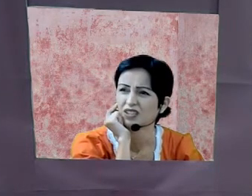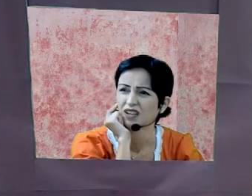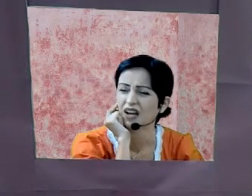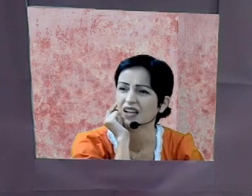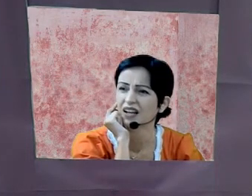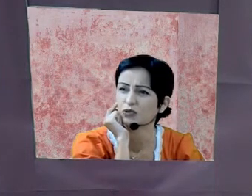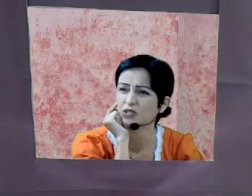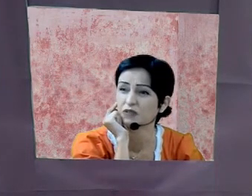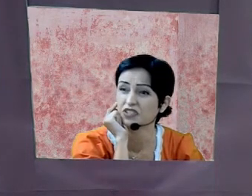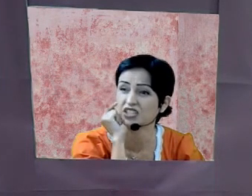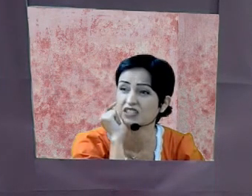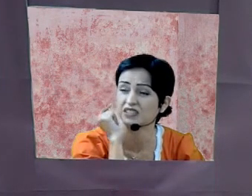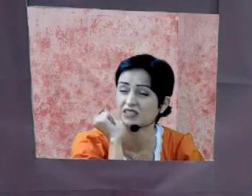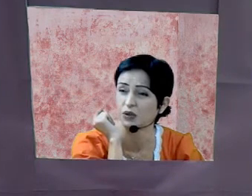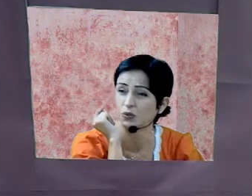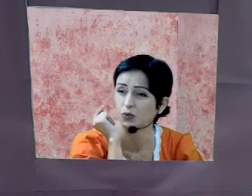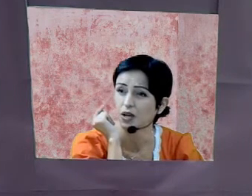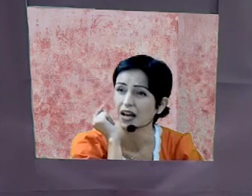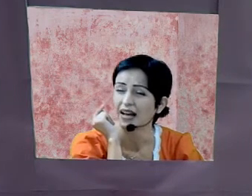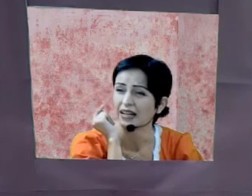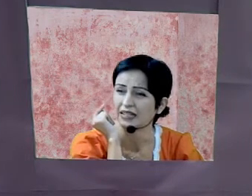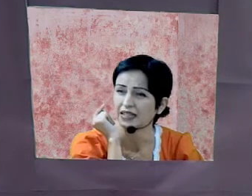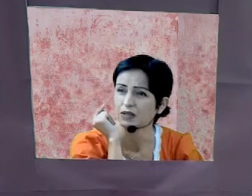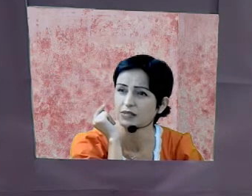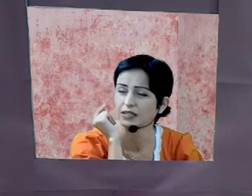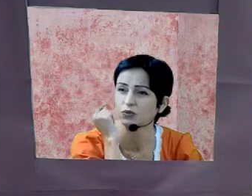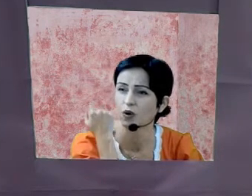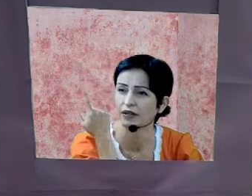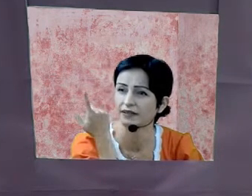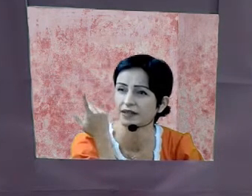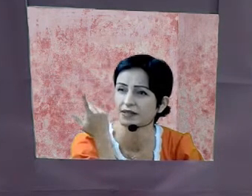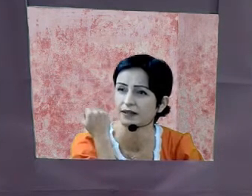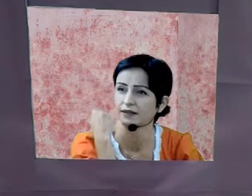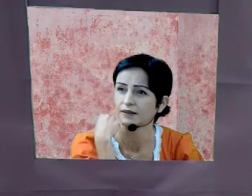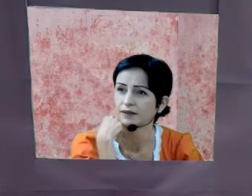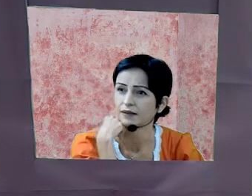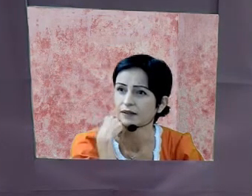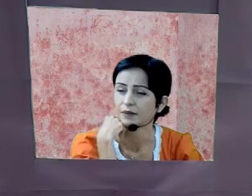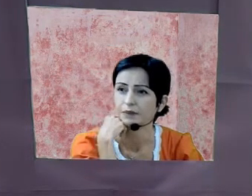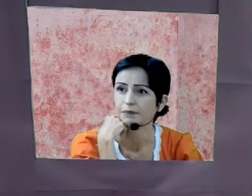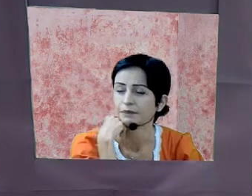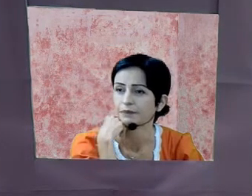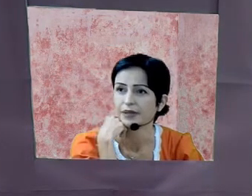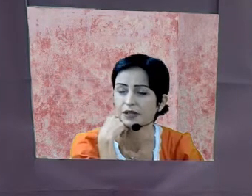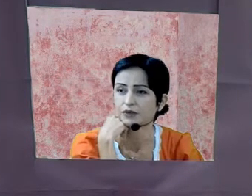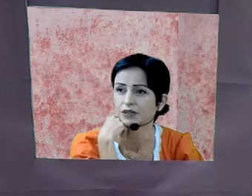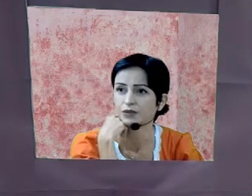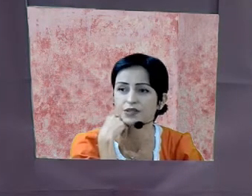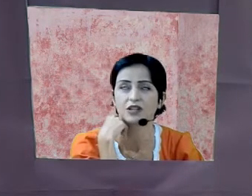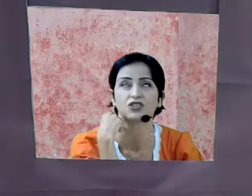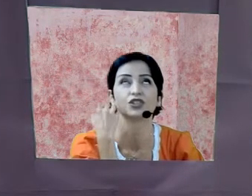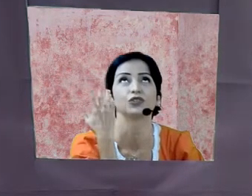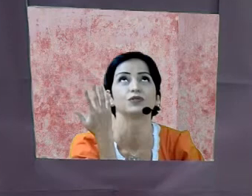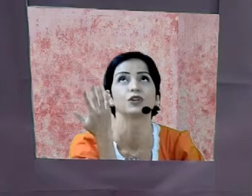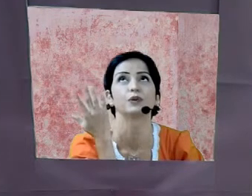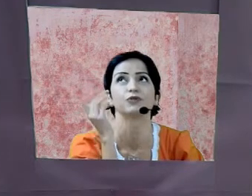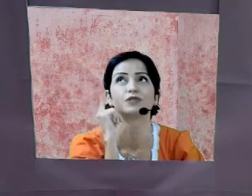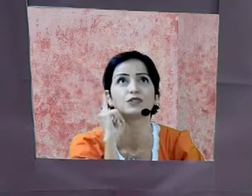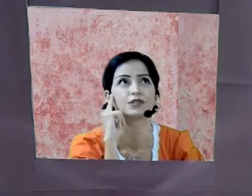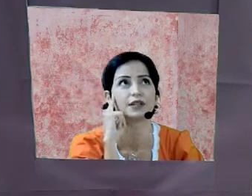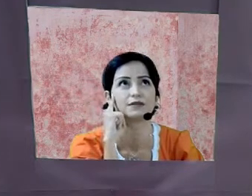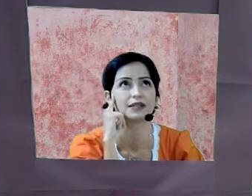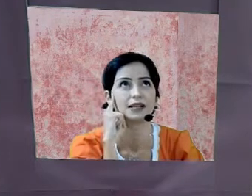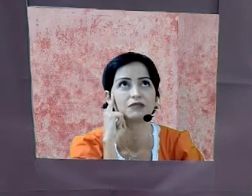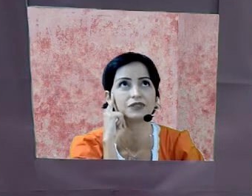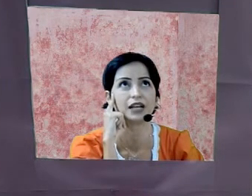Vixe, aquelas duas que já estão ali na calçada, uma hora dessa. Meu Deus do céu, a gente não tem um minuto